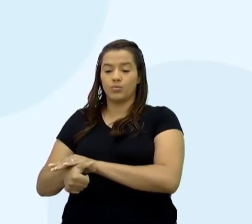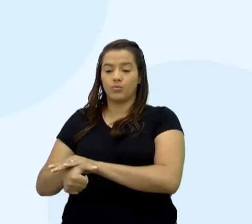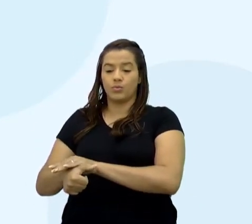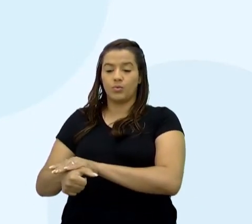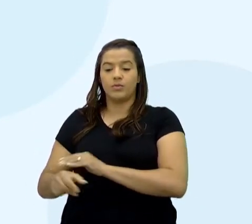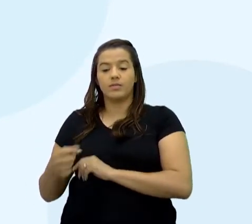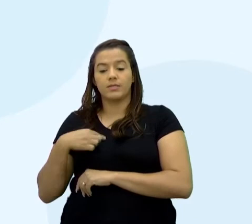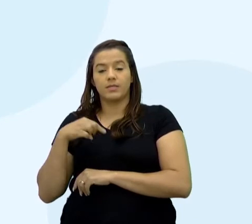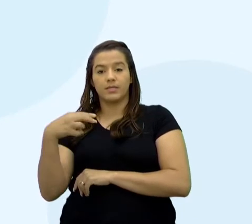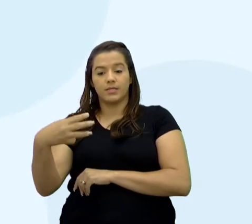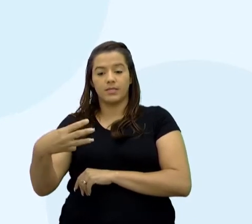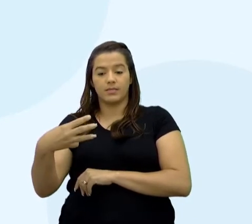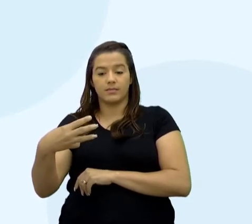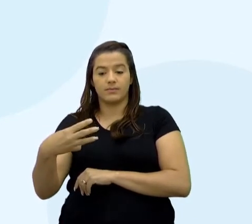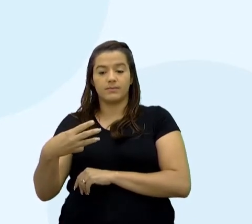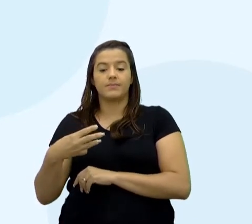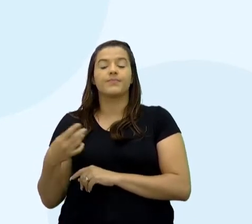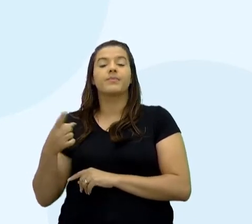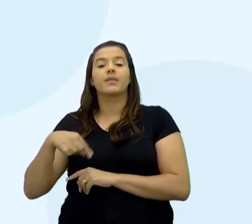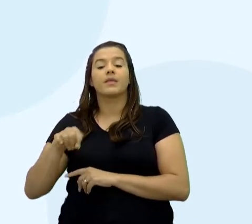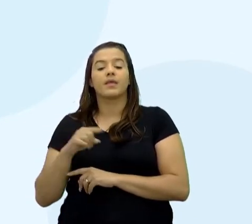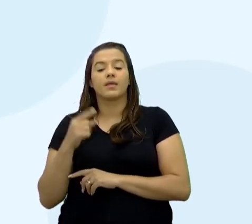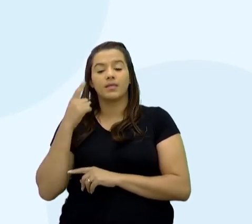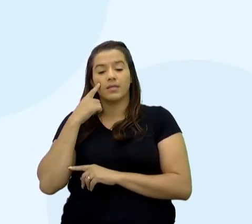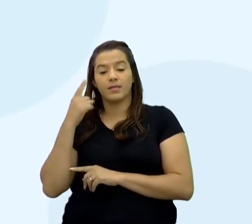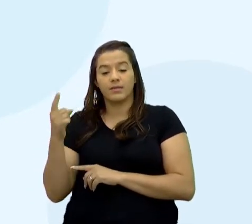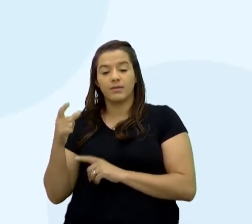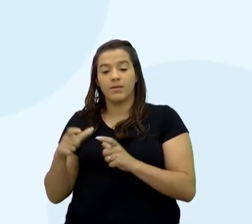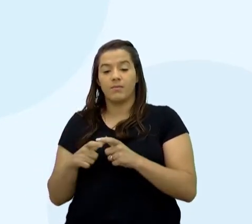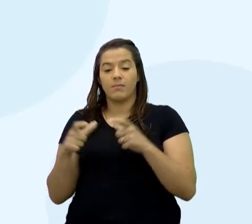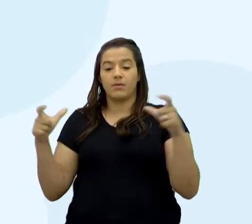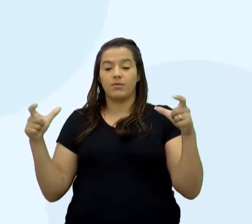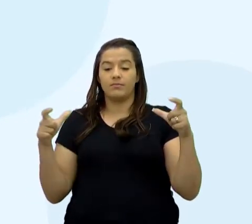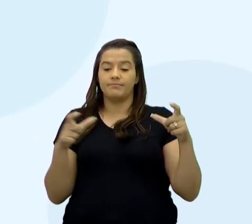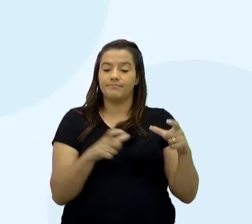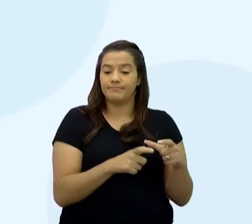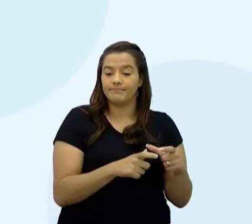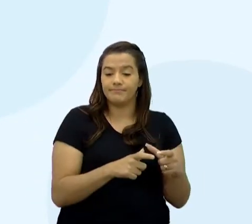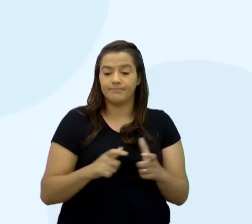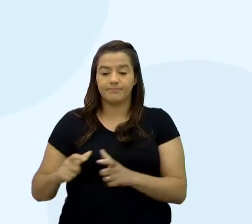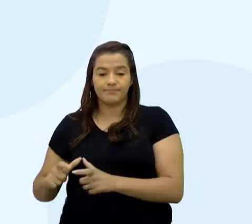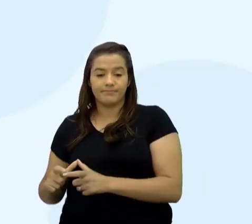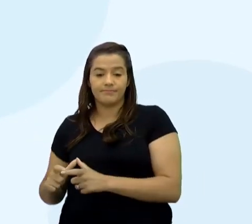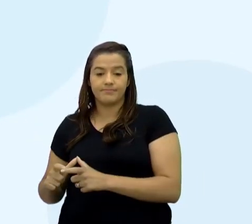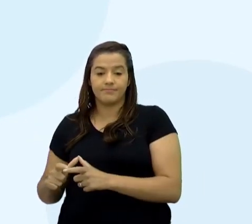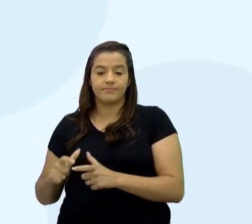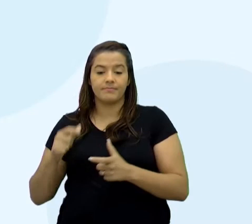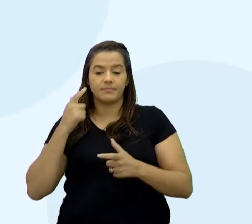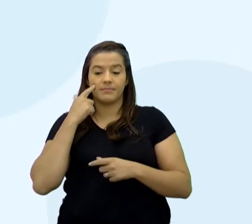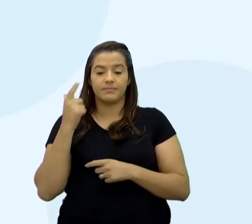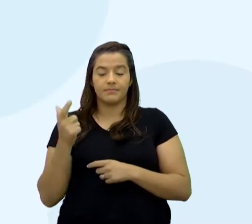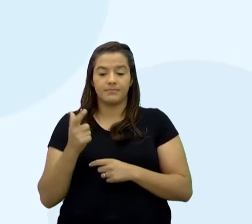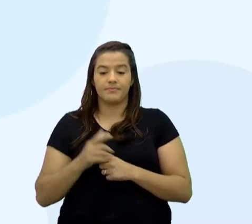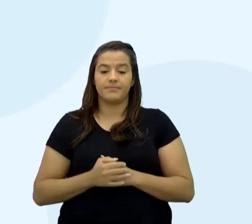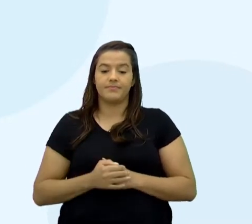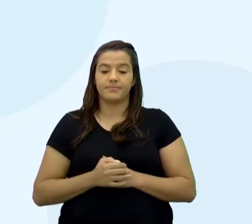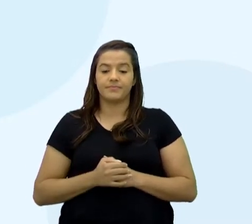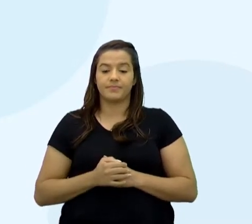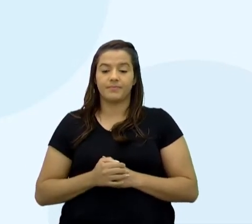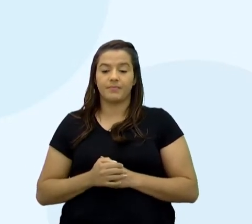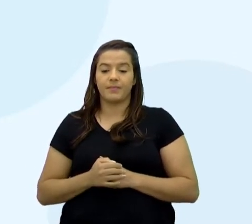tartarugas. Do modo como elas estão, né? A do meio parece aí ser maior, certo? E as que estão aí do